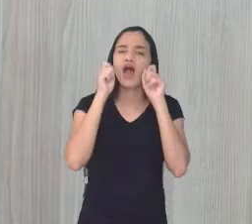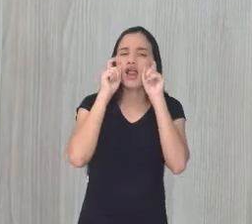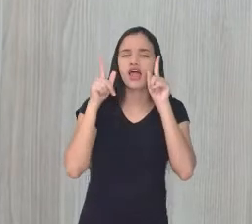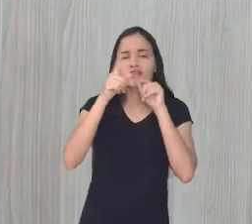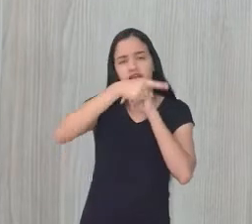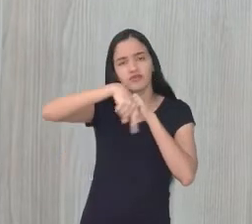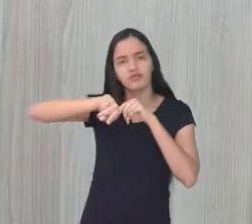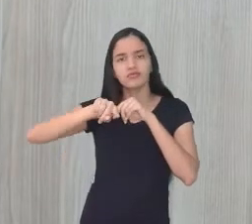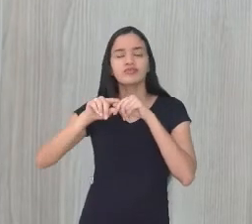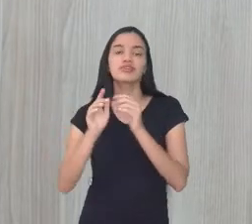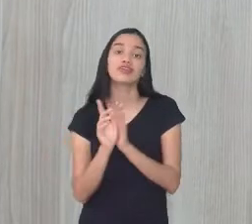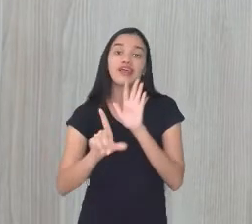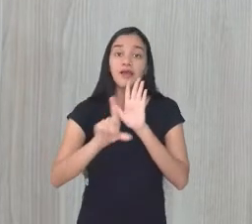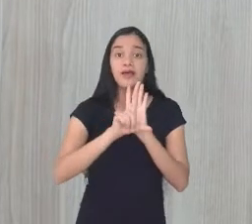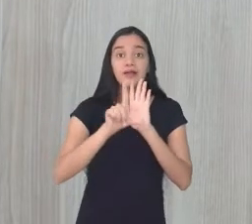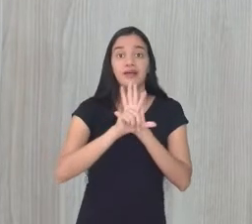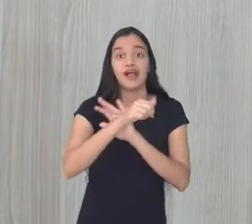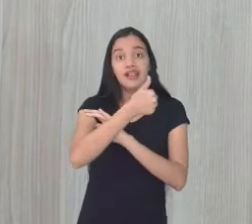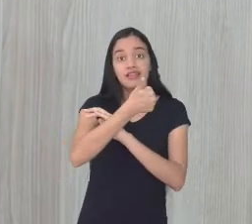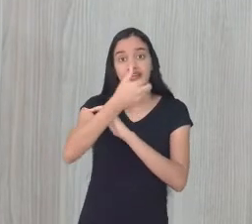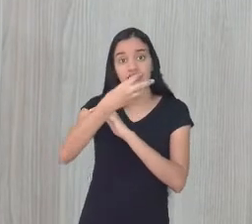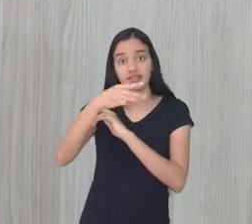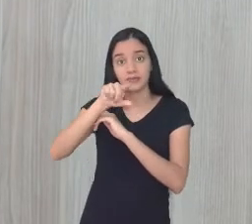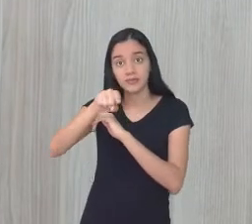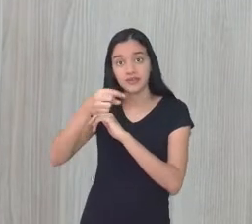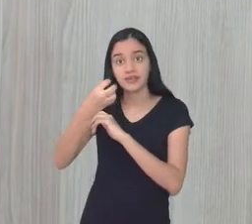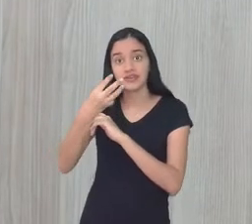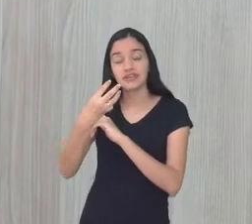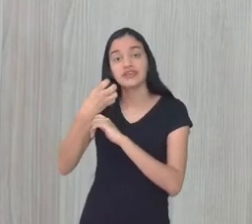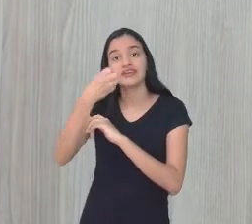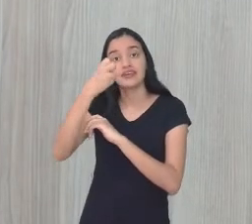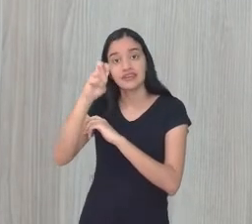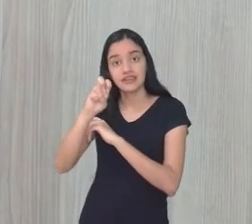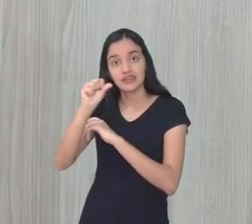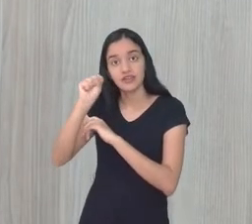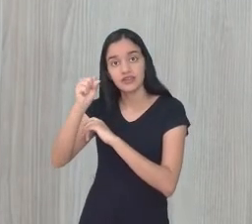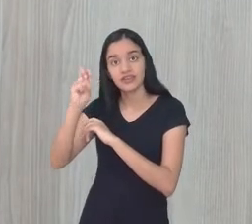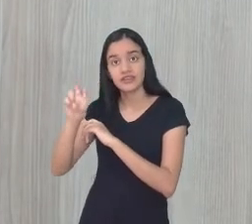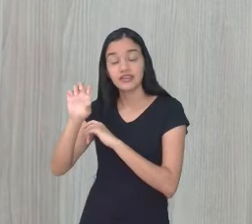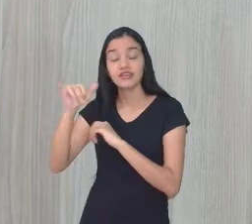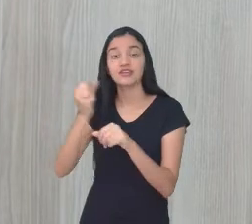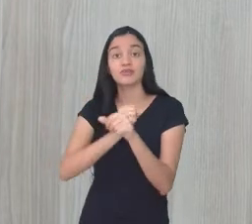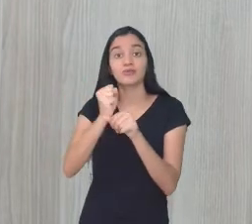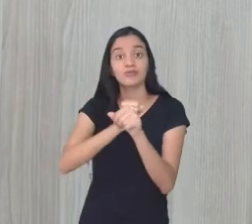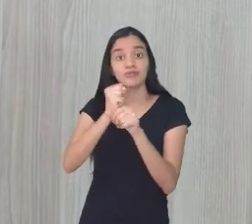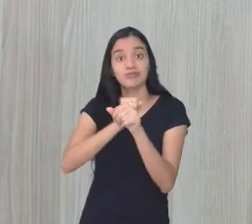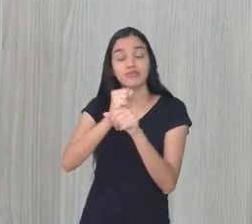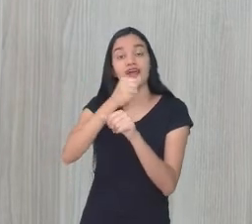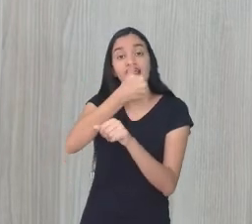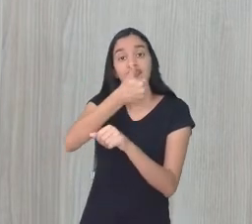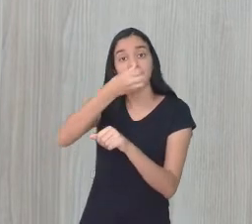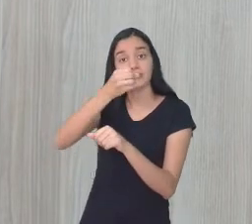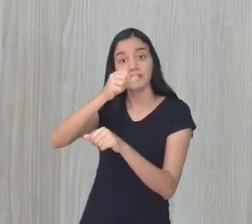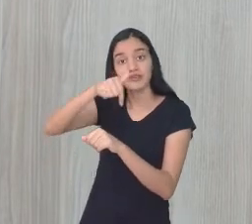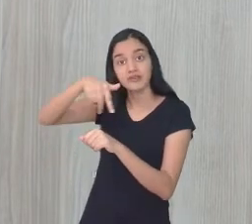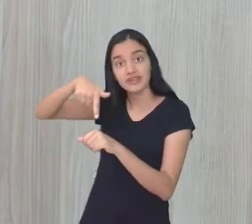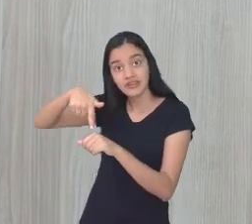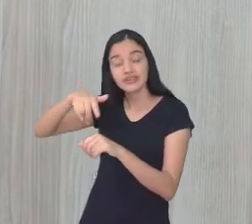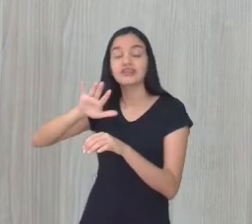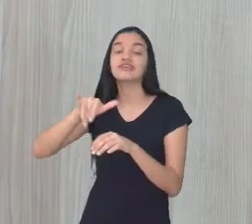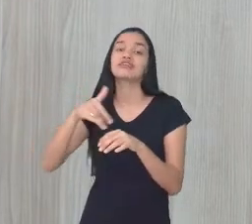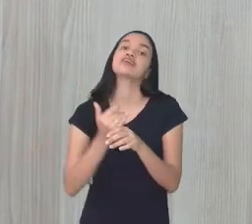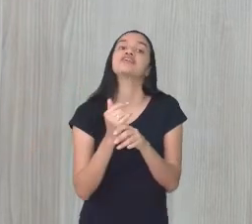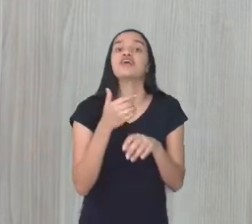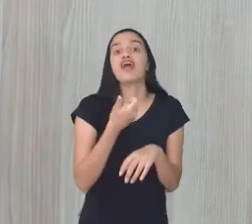pouquinho a vocês que essa lei é a Lei 13.585 de 2017, 26 de dezembro de